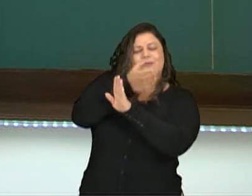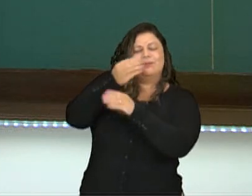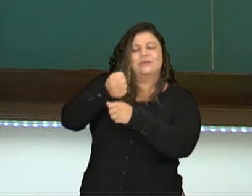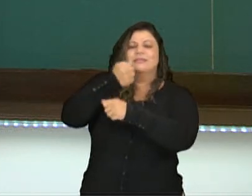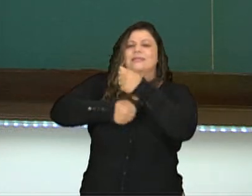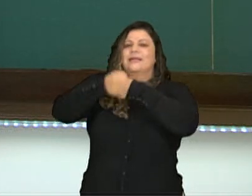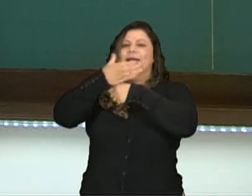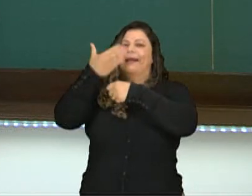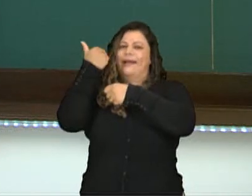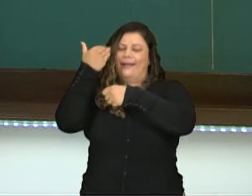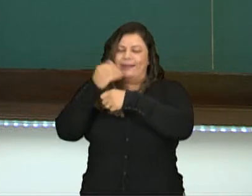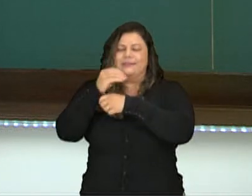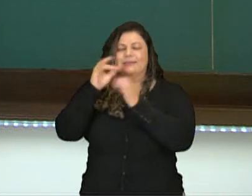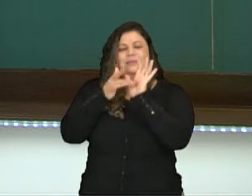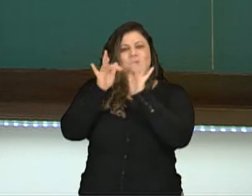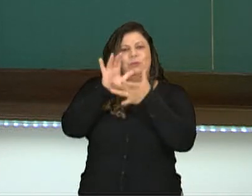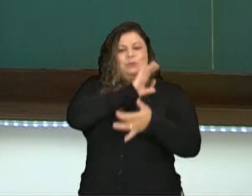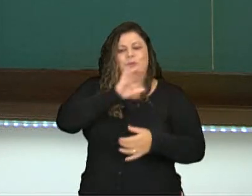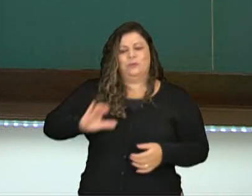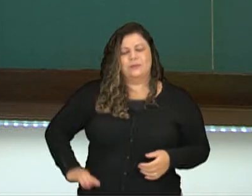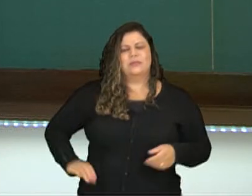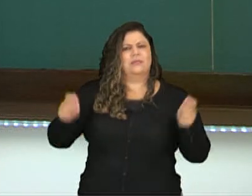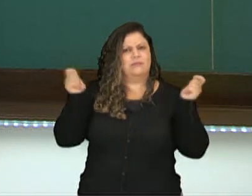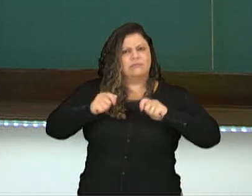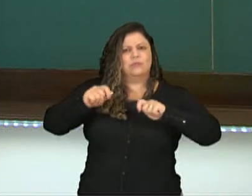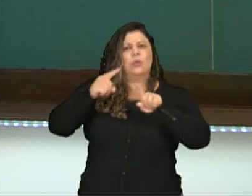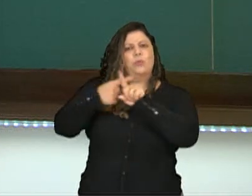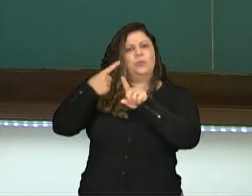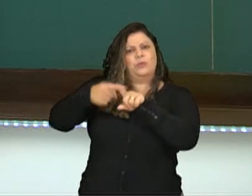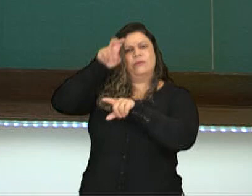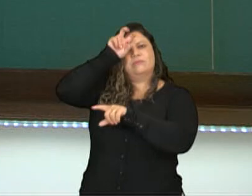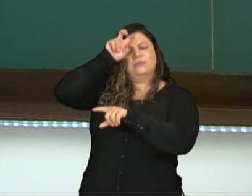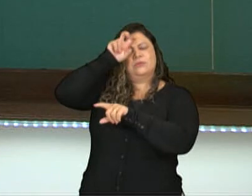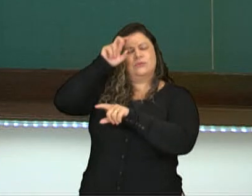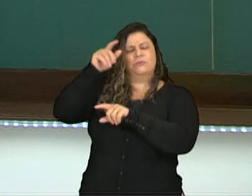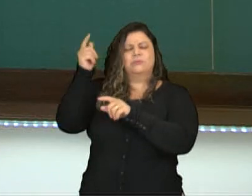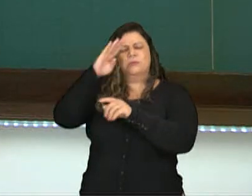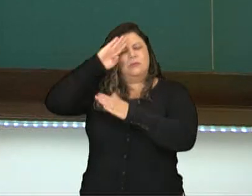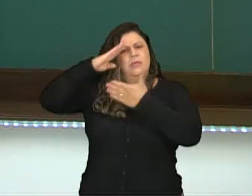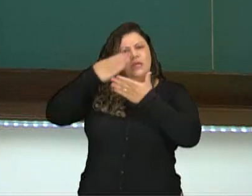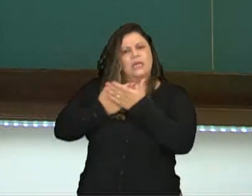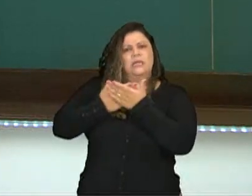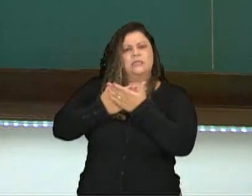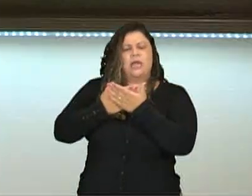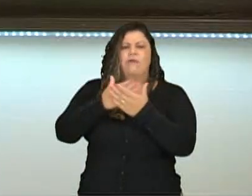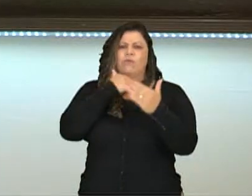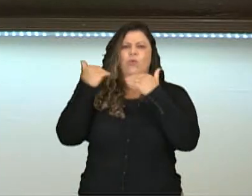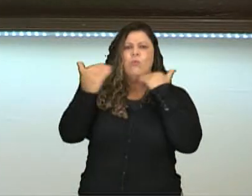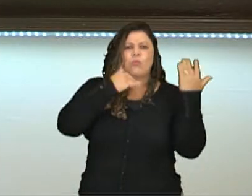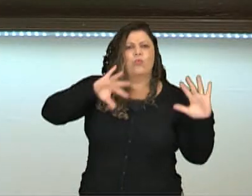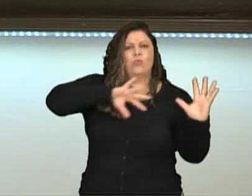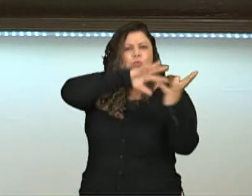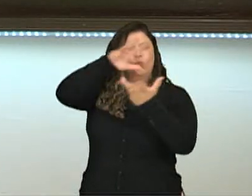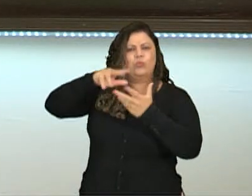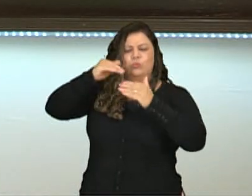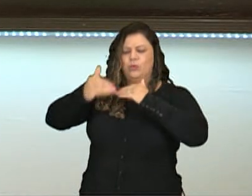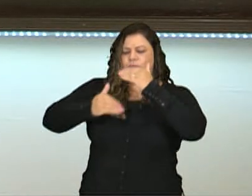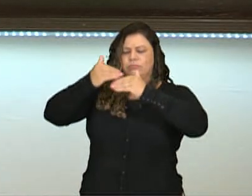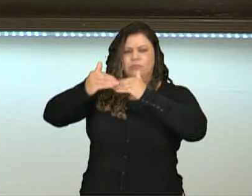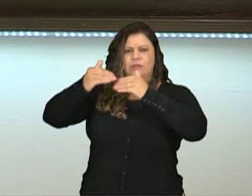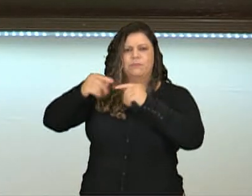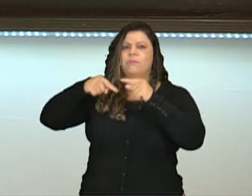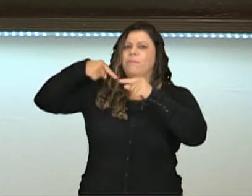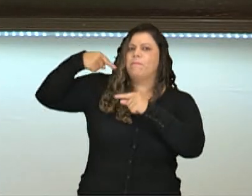egípcios acreditavam na passagem para o mundo dos mortos, após a morte, e para entrar nessa vida